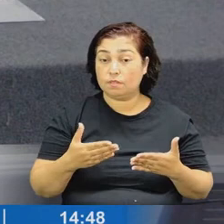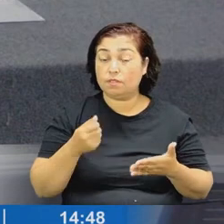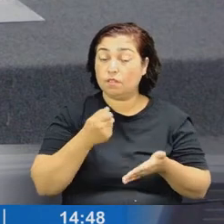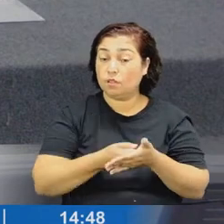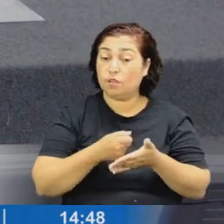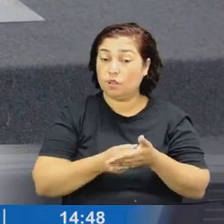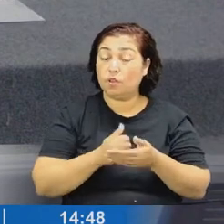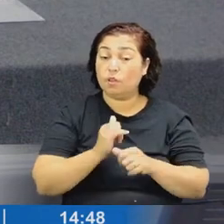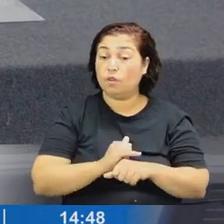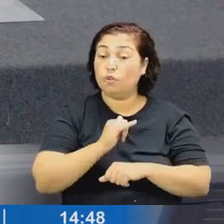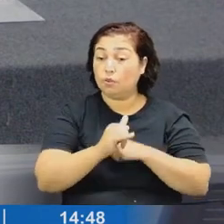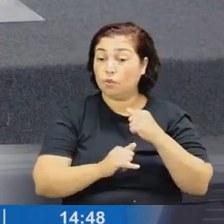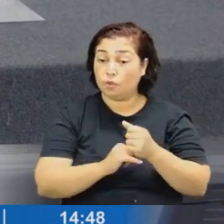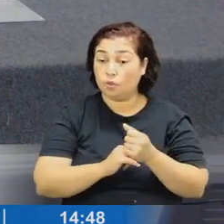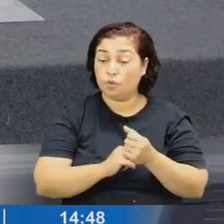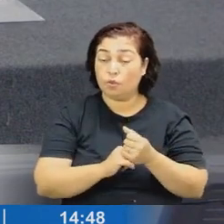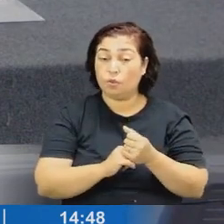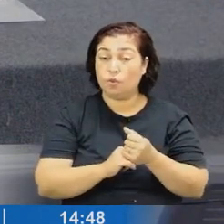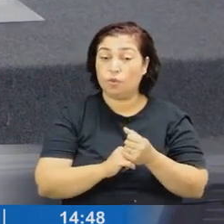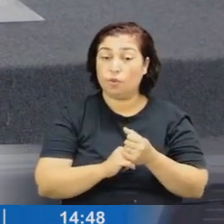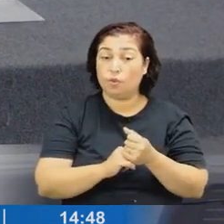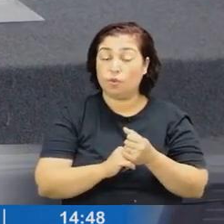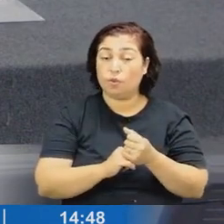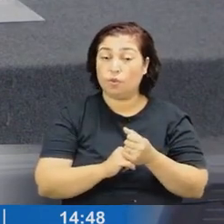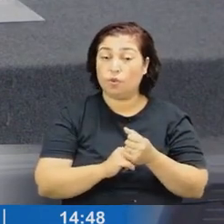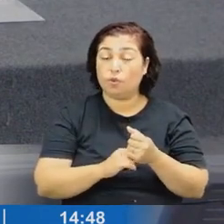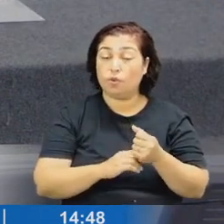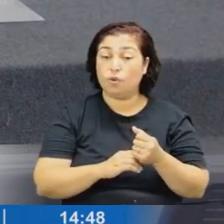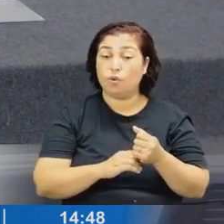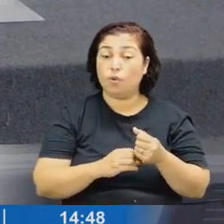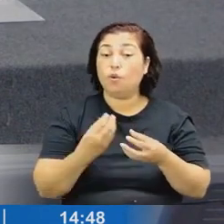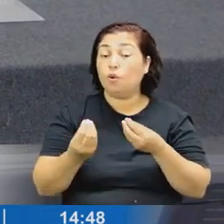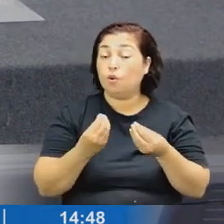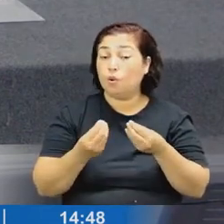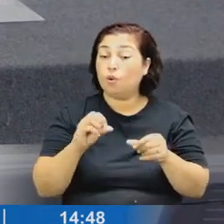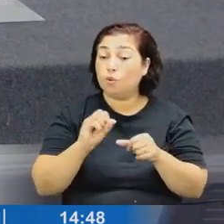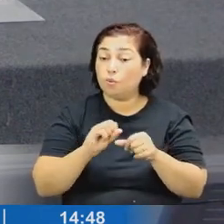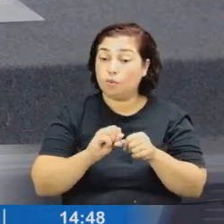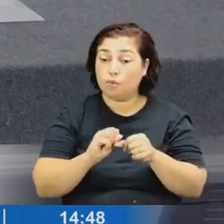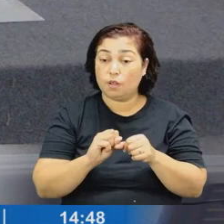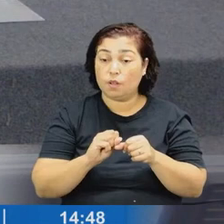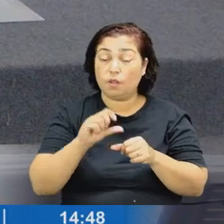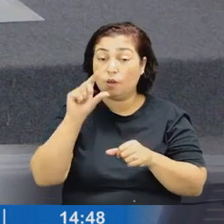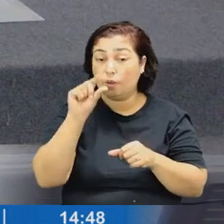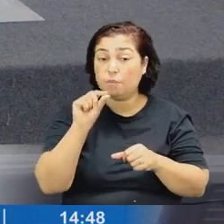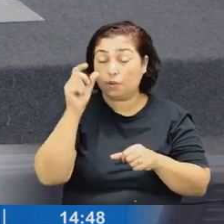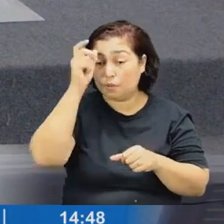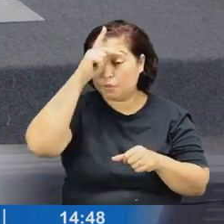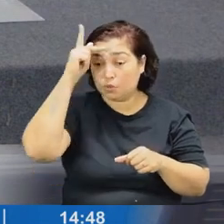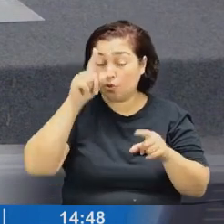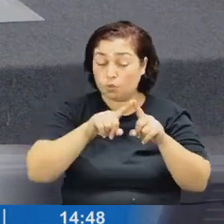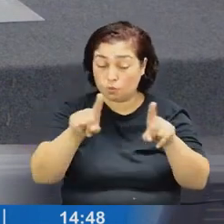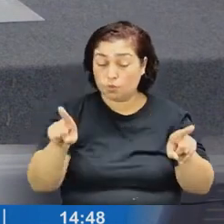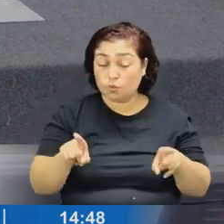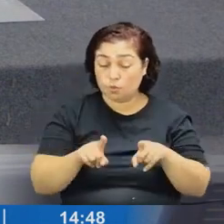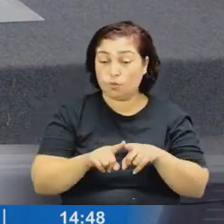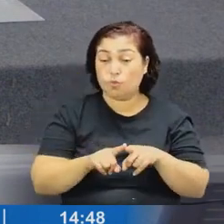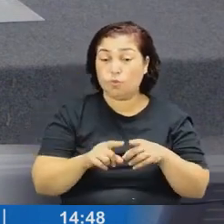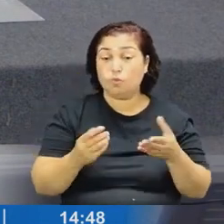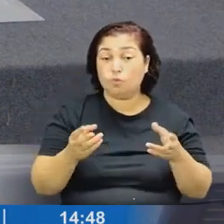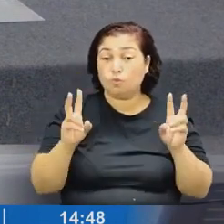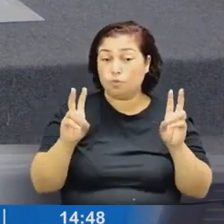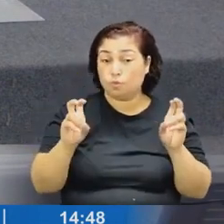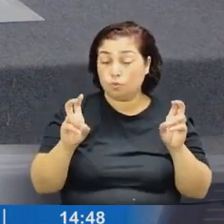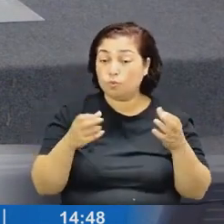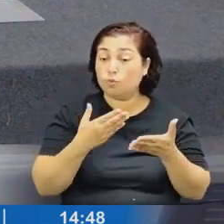gente fazer hoje é cadastro você tem que fazer uma base digital aí como é que faz isso com mais efetividade tendo pouca gente no gabinete né então é sobre isso